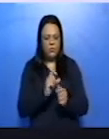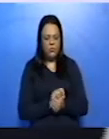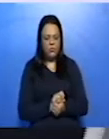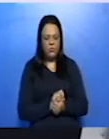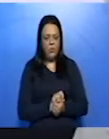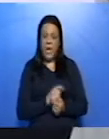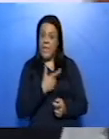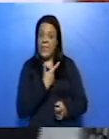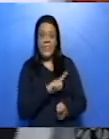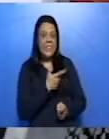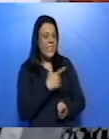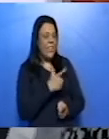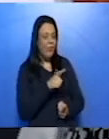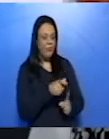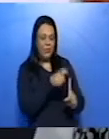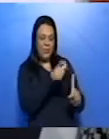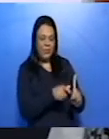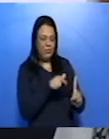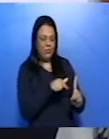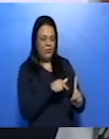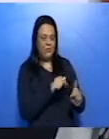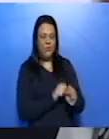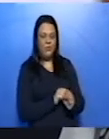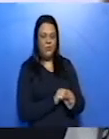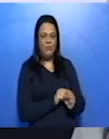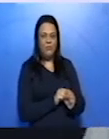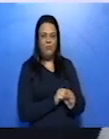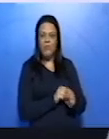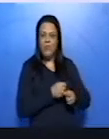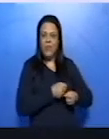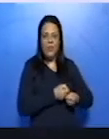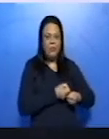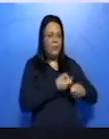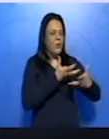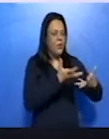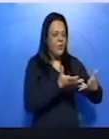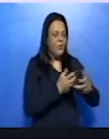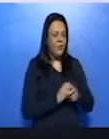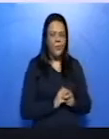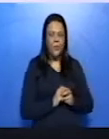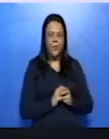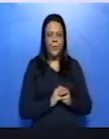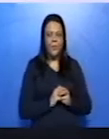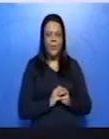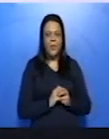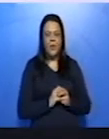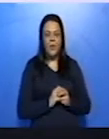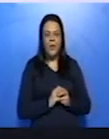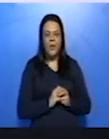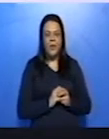Se ele não estiver expresso, a oração será subordinada, substantiva,